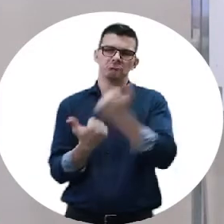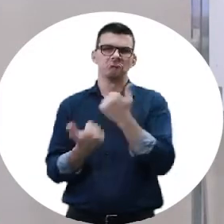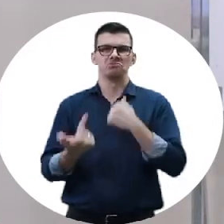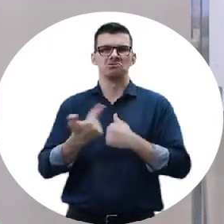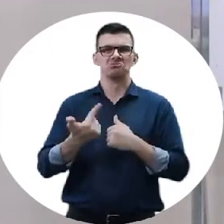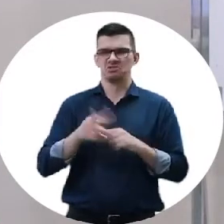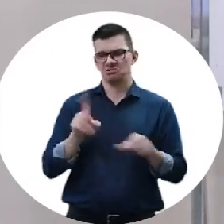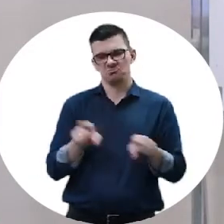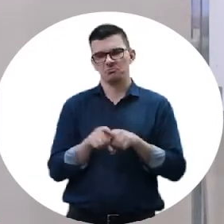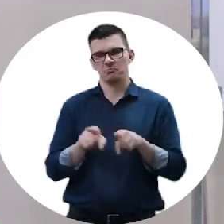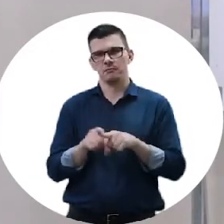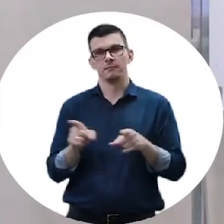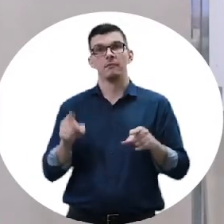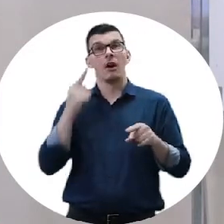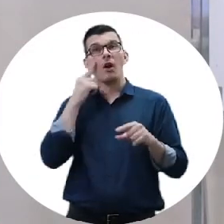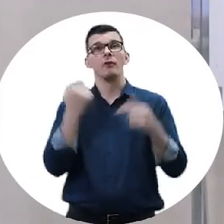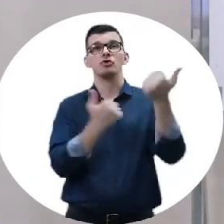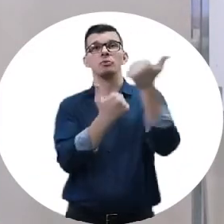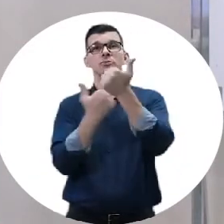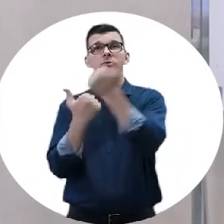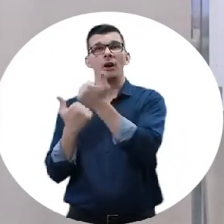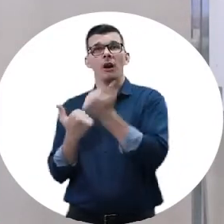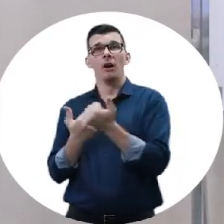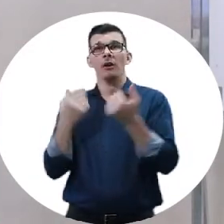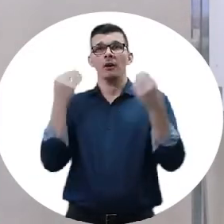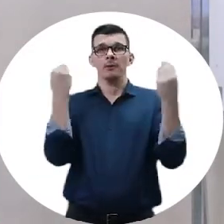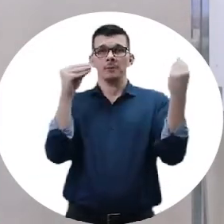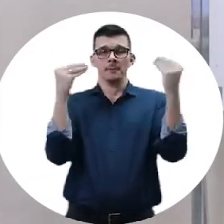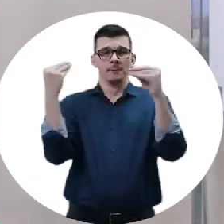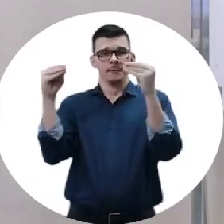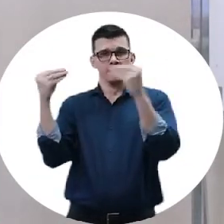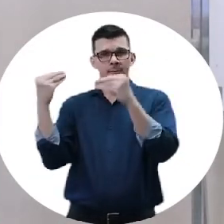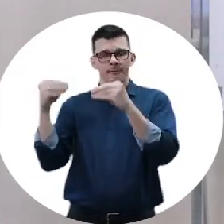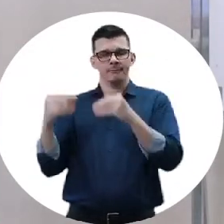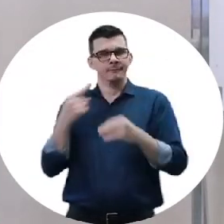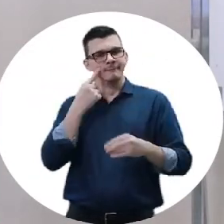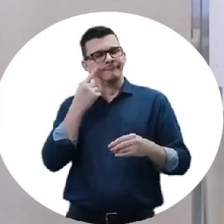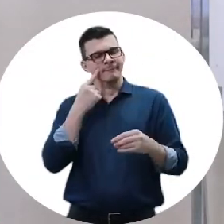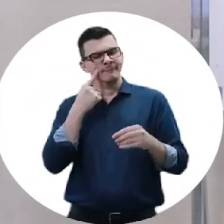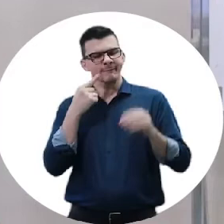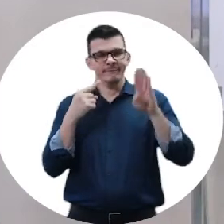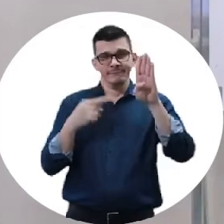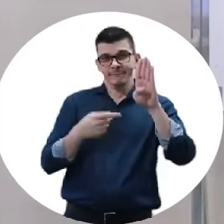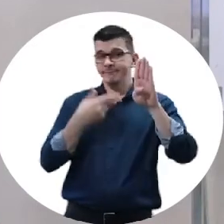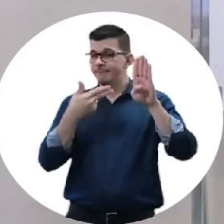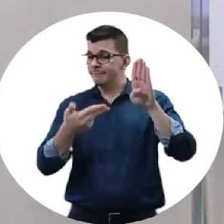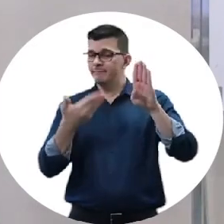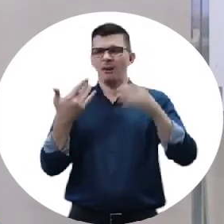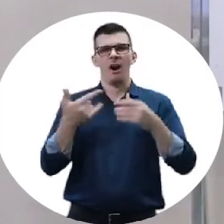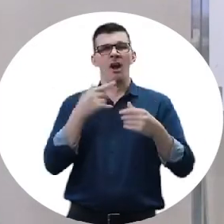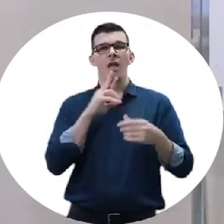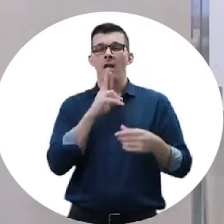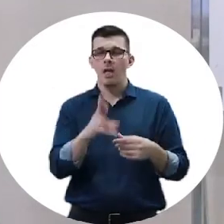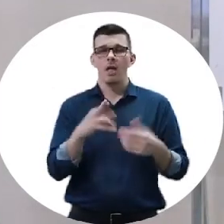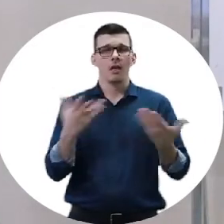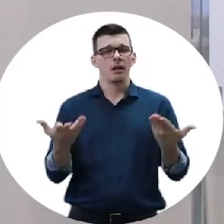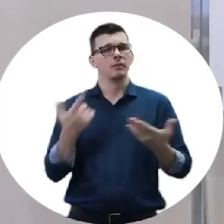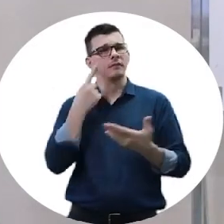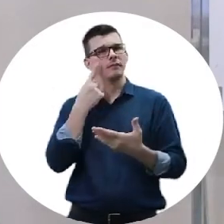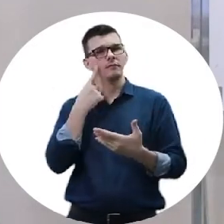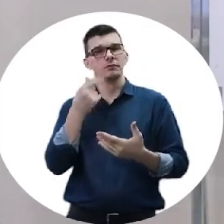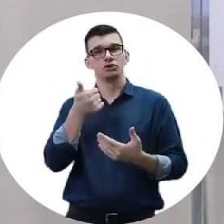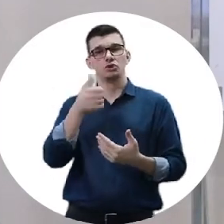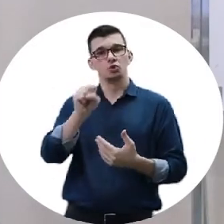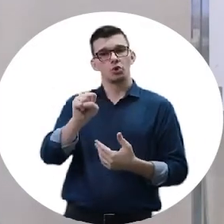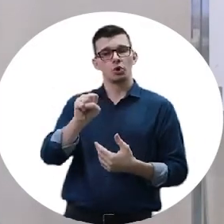Esse cara aqui é 30, esse eu quero. Massa de B é 3. 3 vezes 6 é 18. Pega 18. 18.